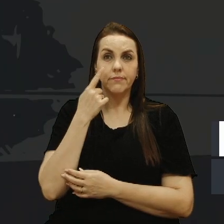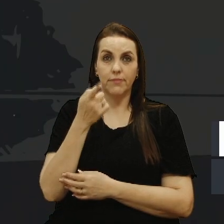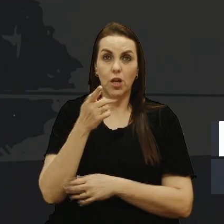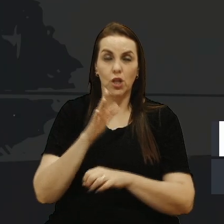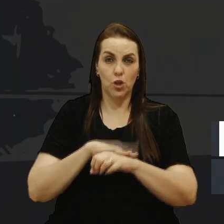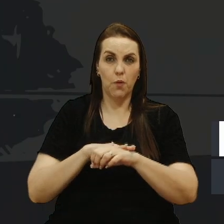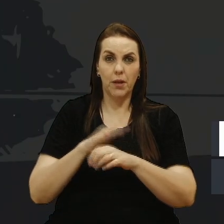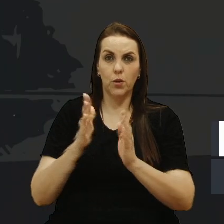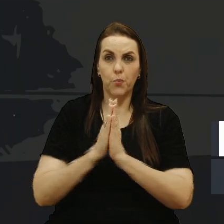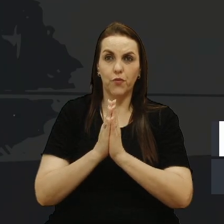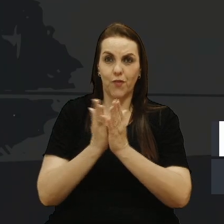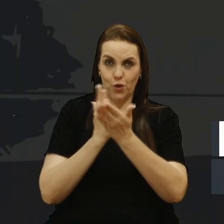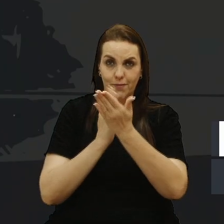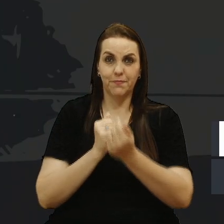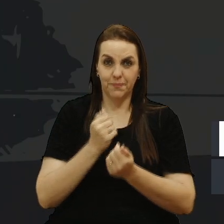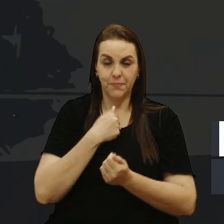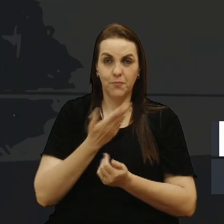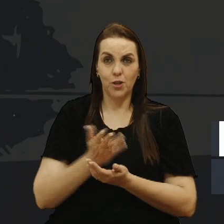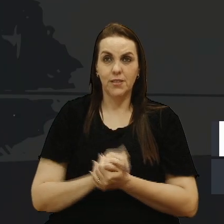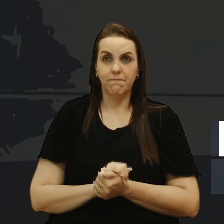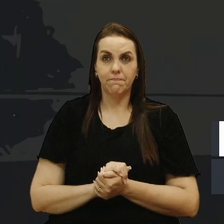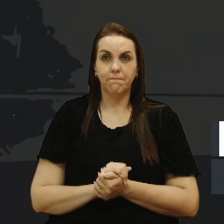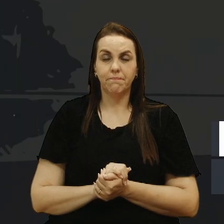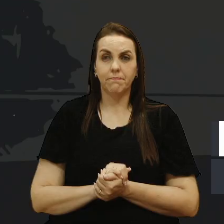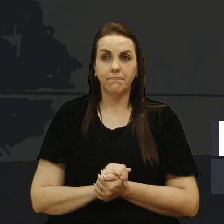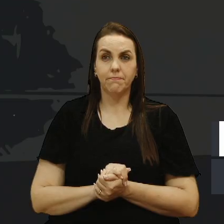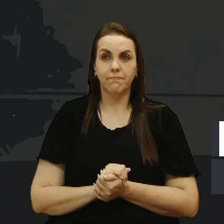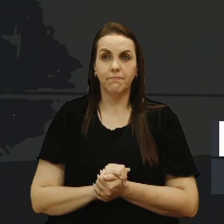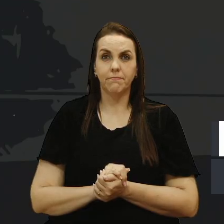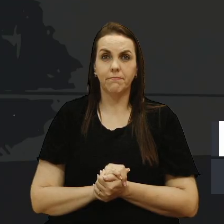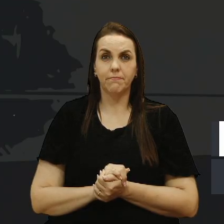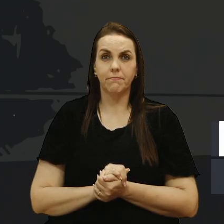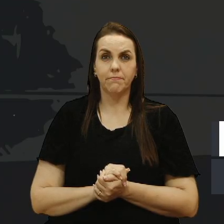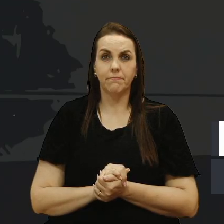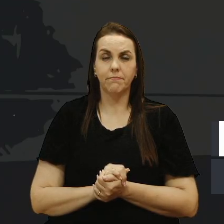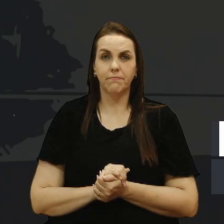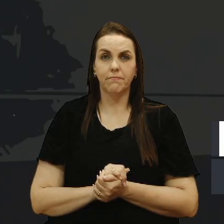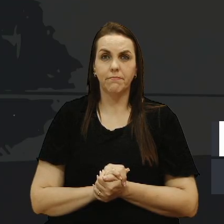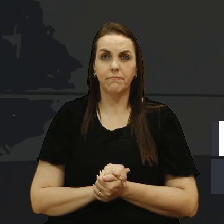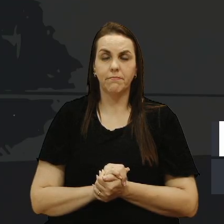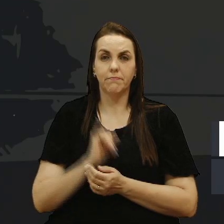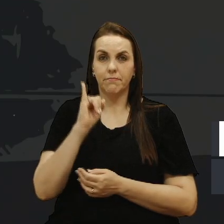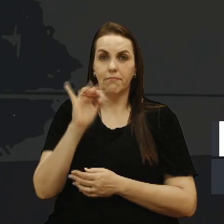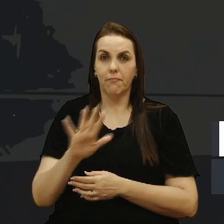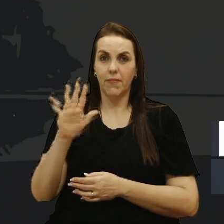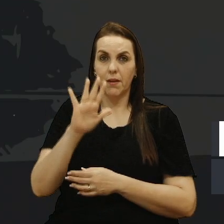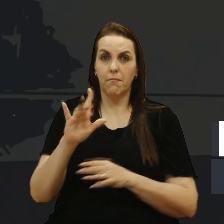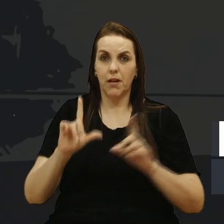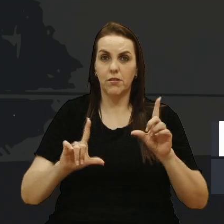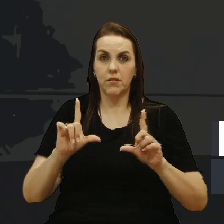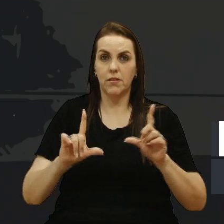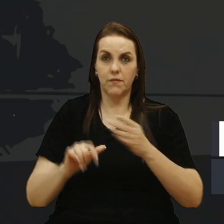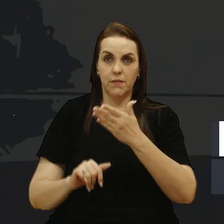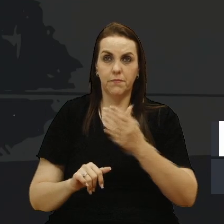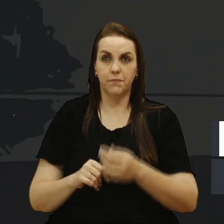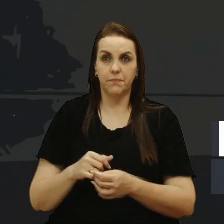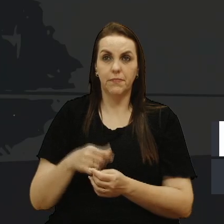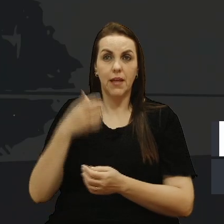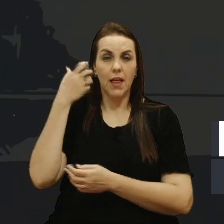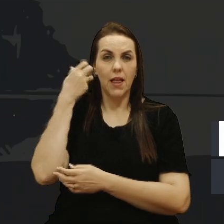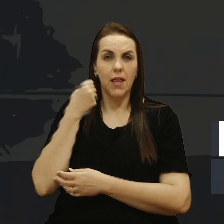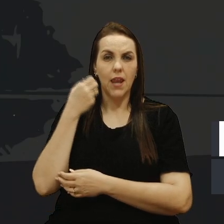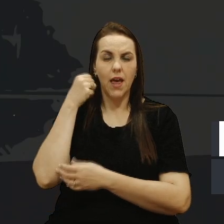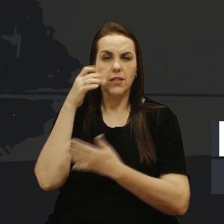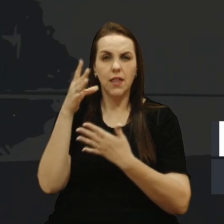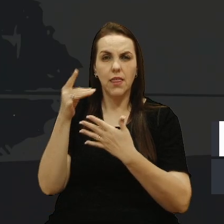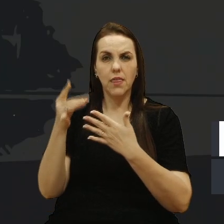gostaria que reproduzissem Declaração de líder do Novo. Na imagem da TV. Leite detalha a